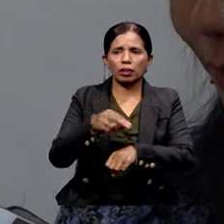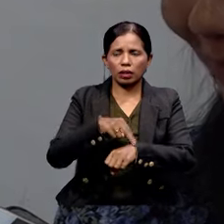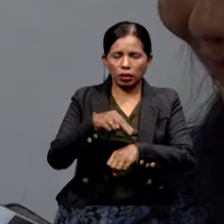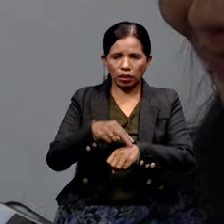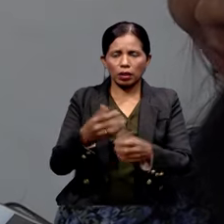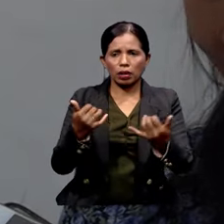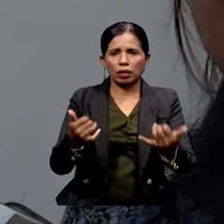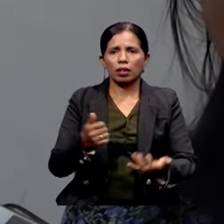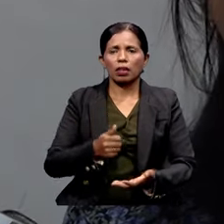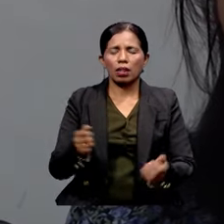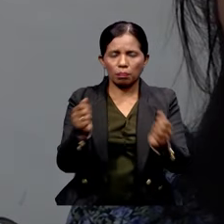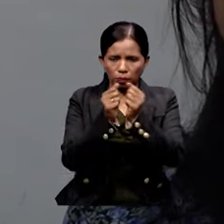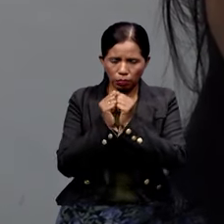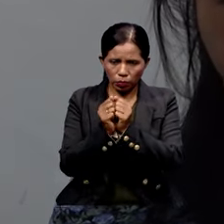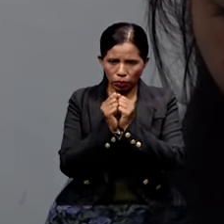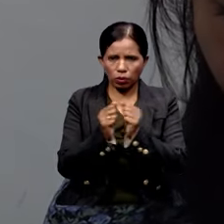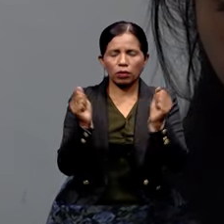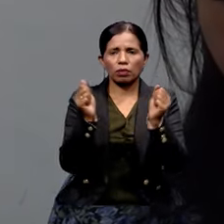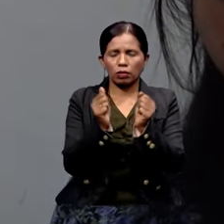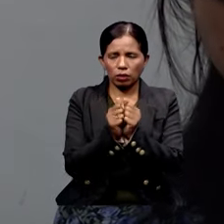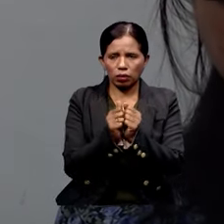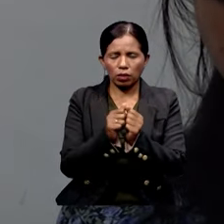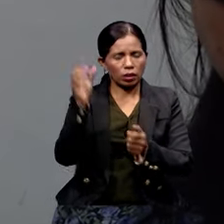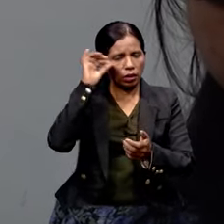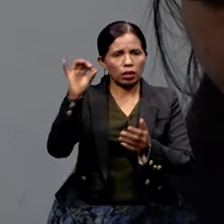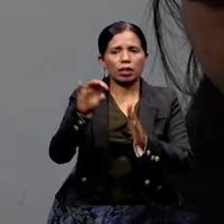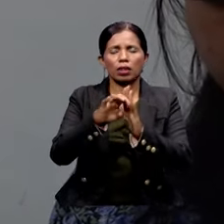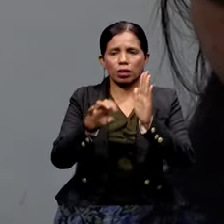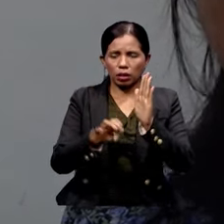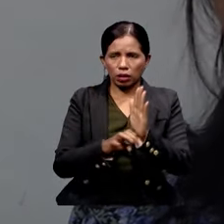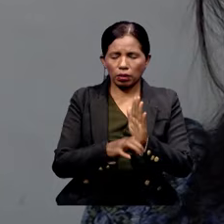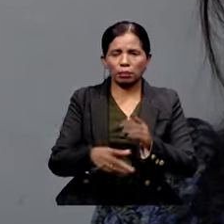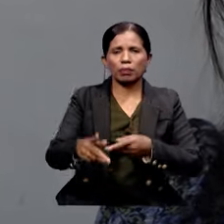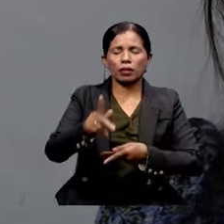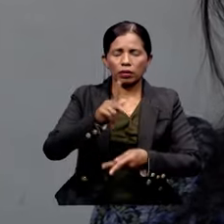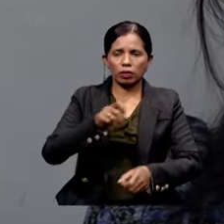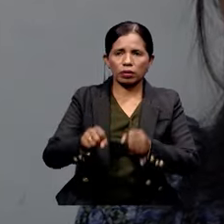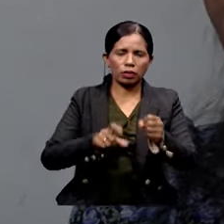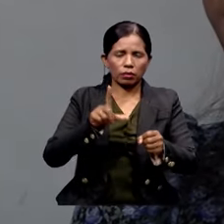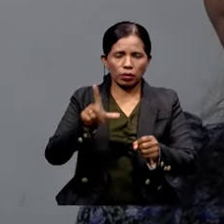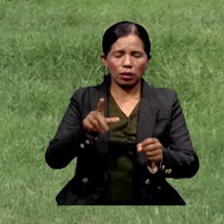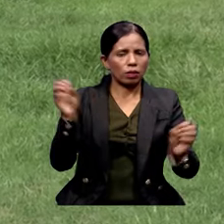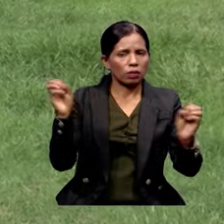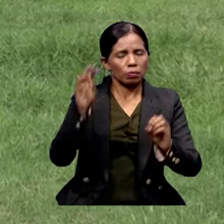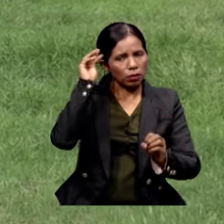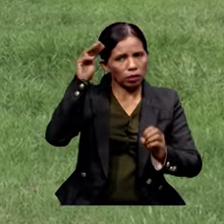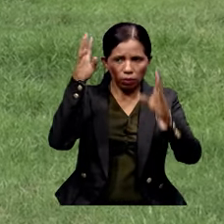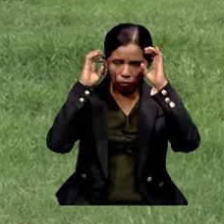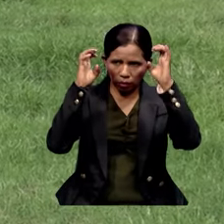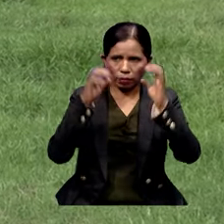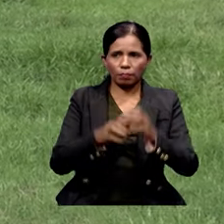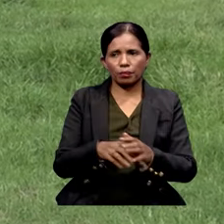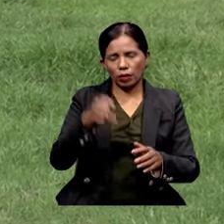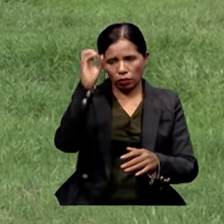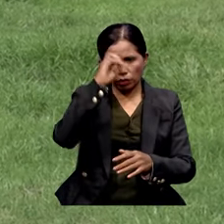da Nemak se atua, hamutu ko Secretário de Estado Proteção Civil, lao Ministério de Educação MESAC.